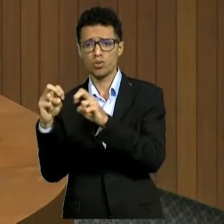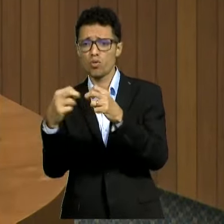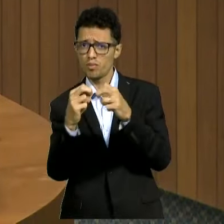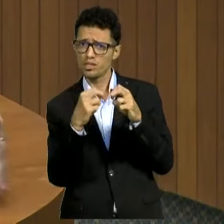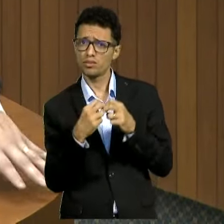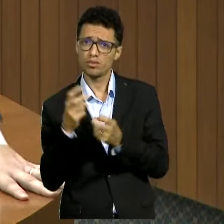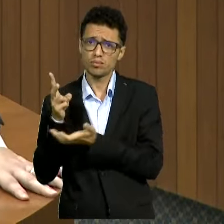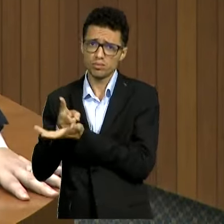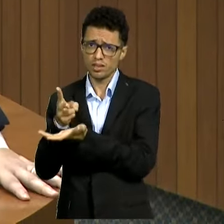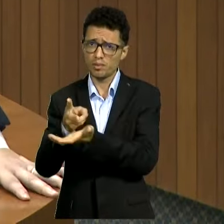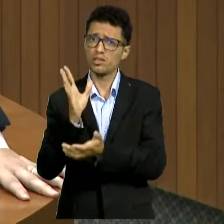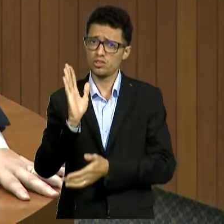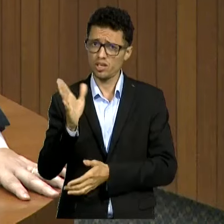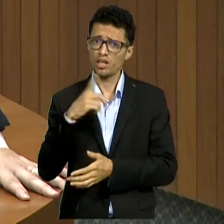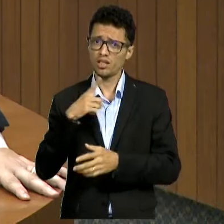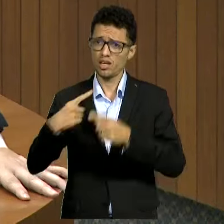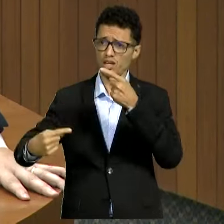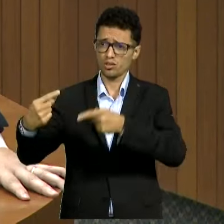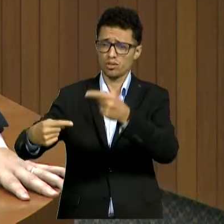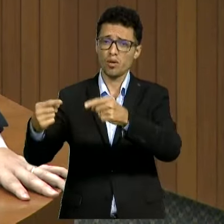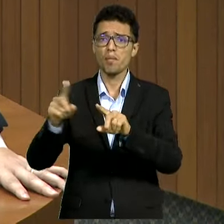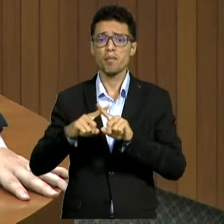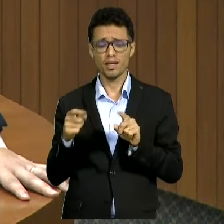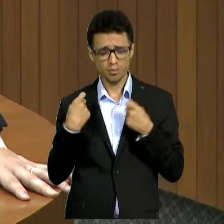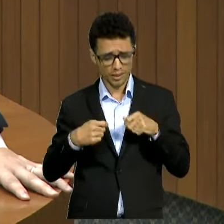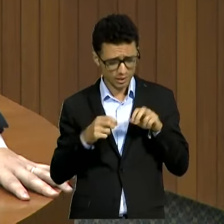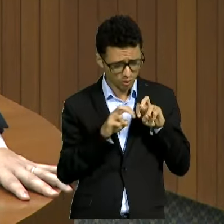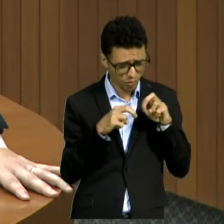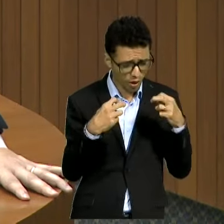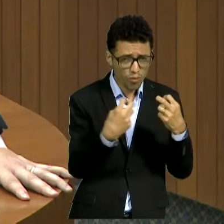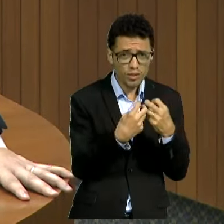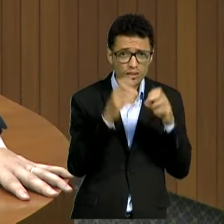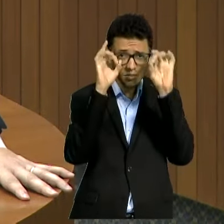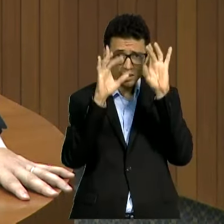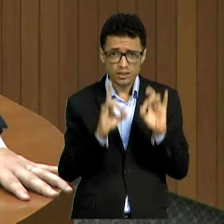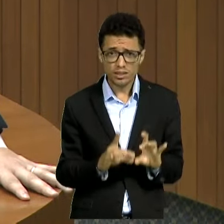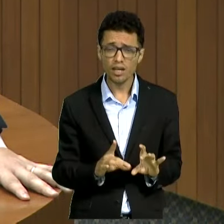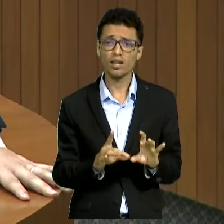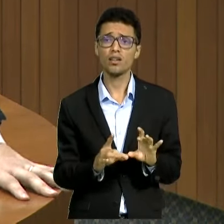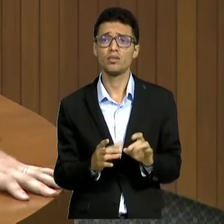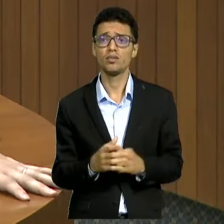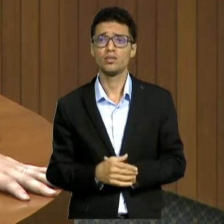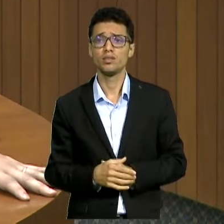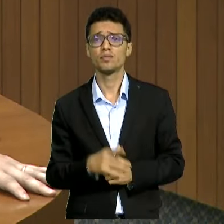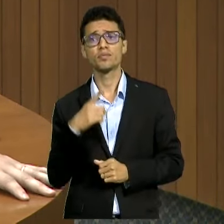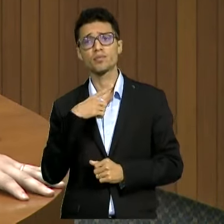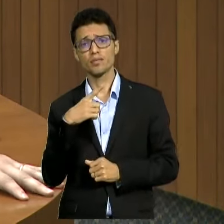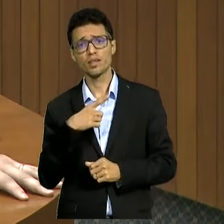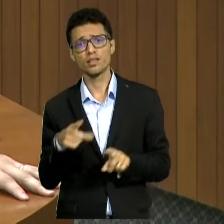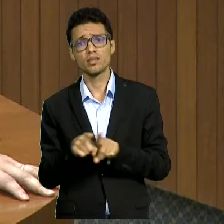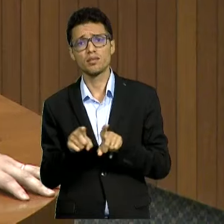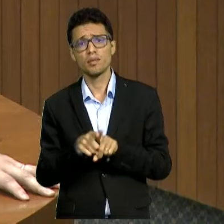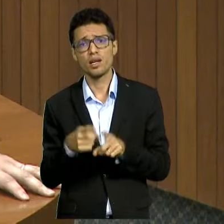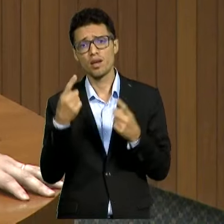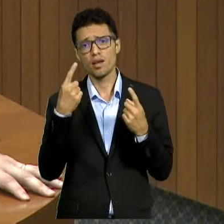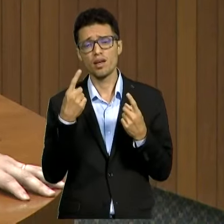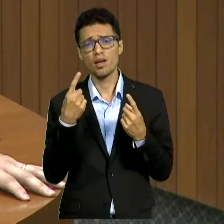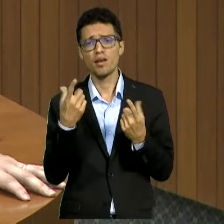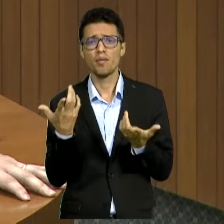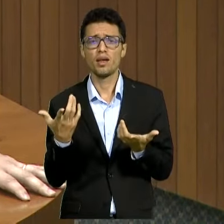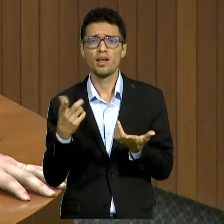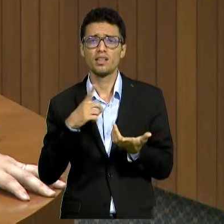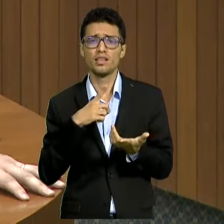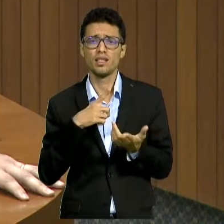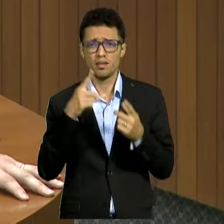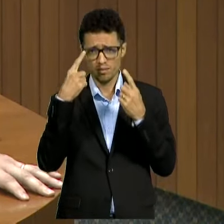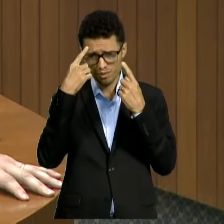uma frente para reafirmar essa pretensão. O deputado Arnaldo preside a frente de combate à pobreza. O deputado Júlio, ano passado, e eu tive a honra